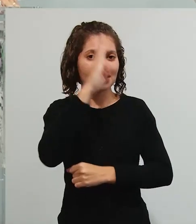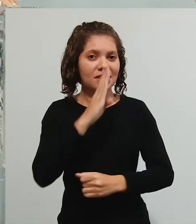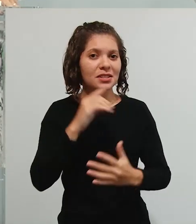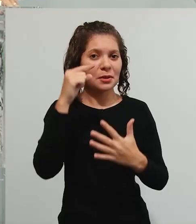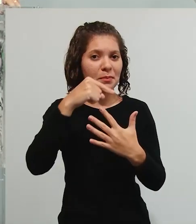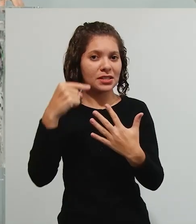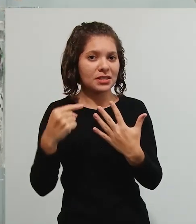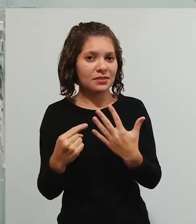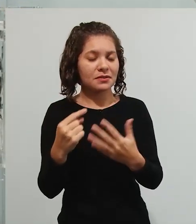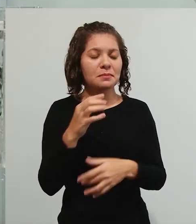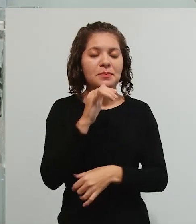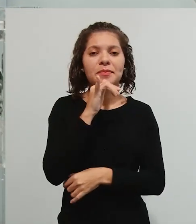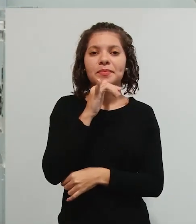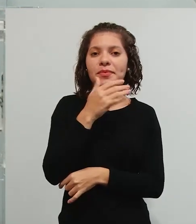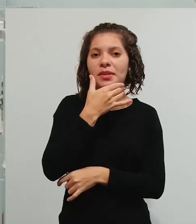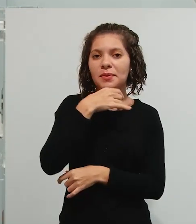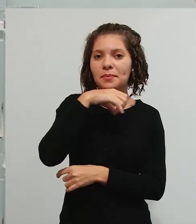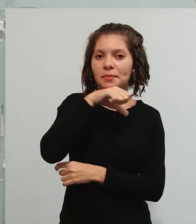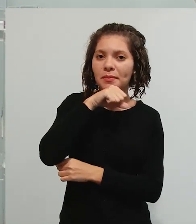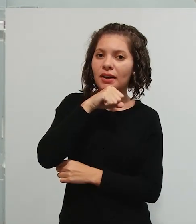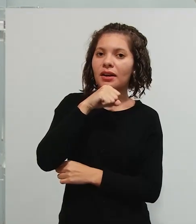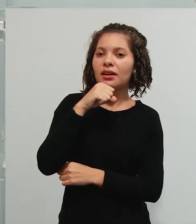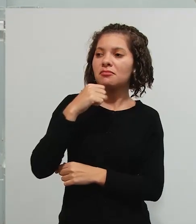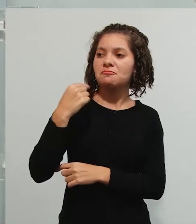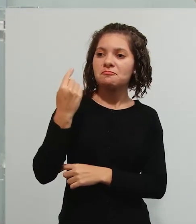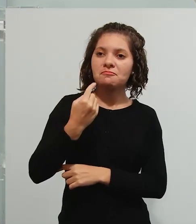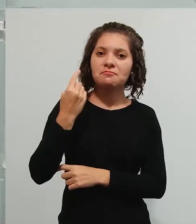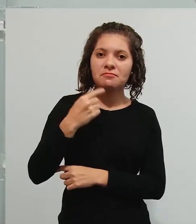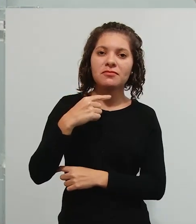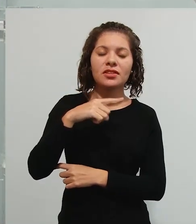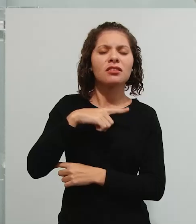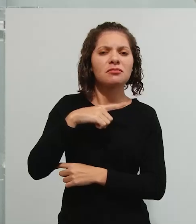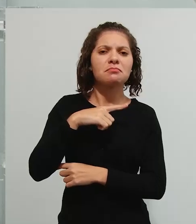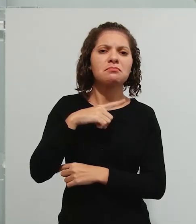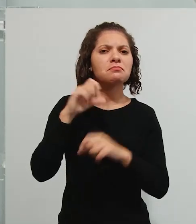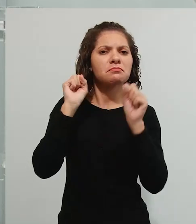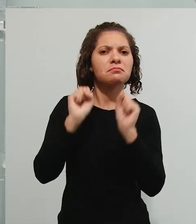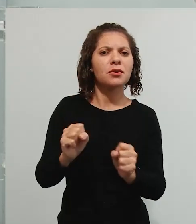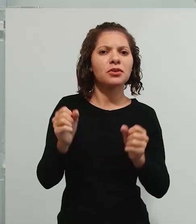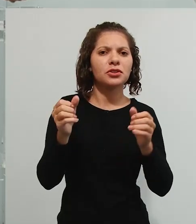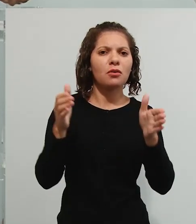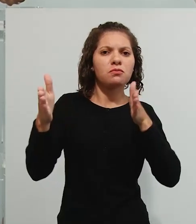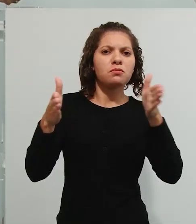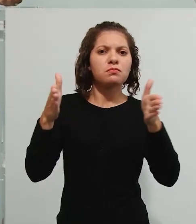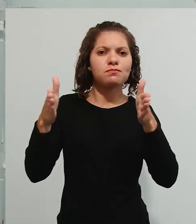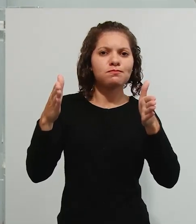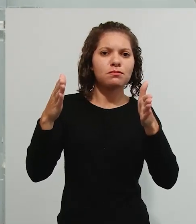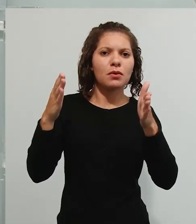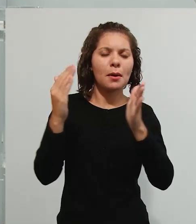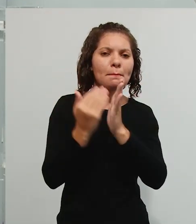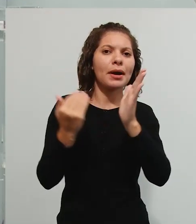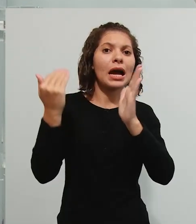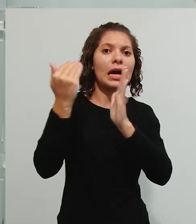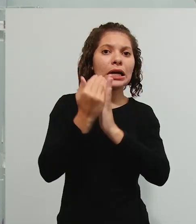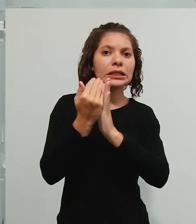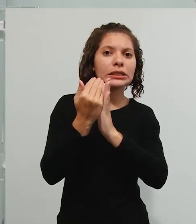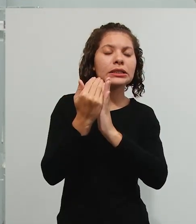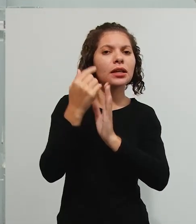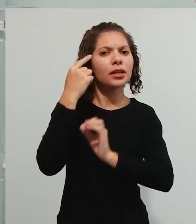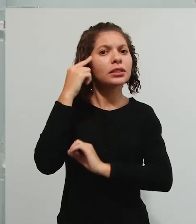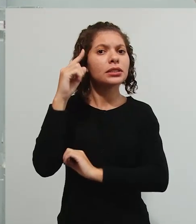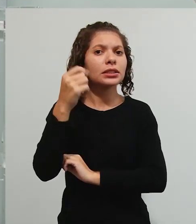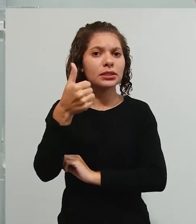em lei. Tem a previsão do salário família, que é pago em razão do dependente do trabalhador